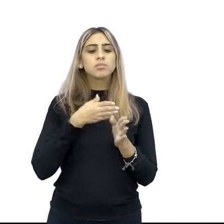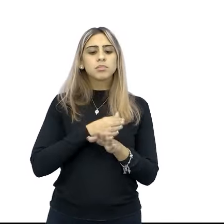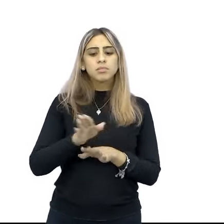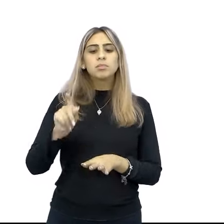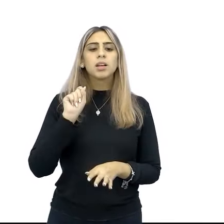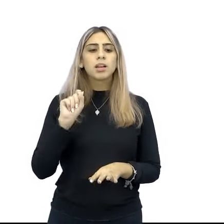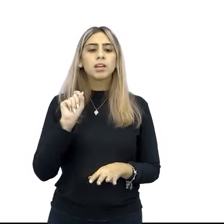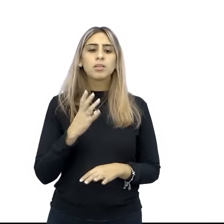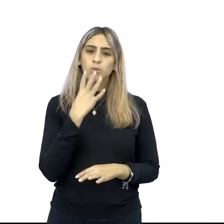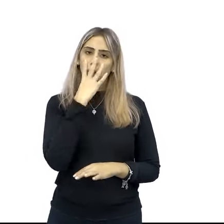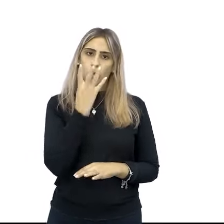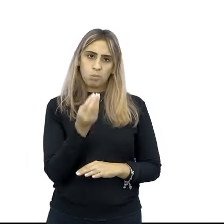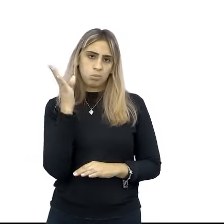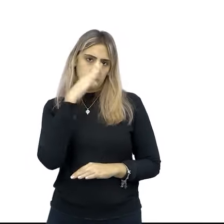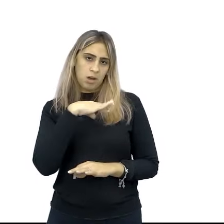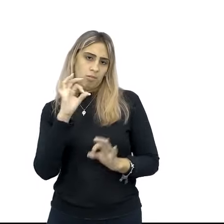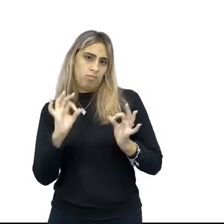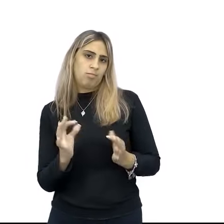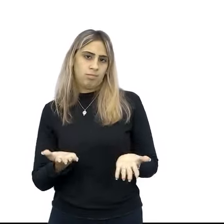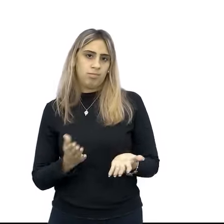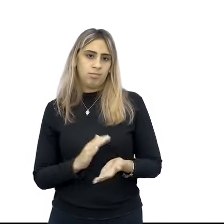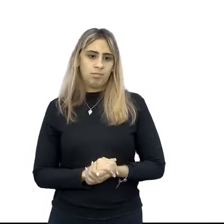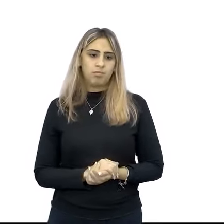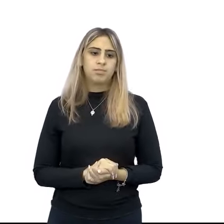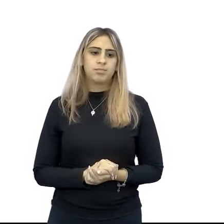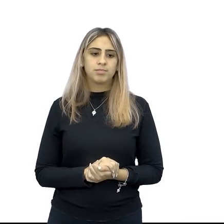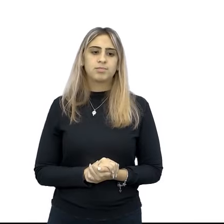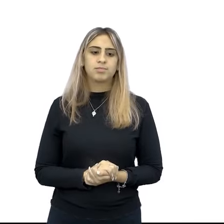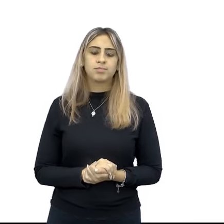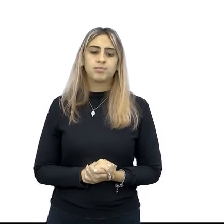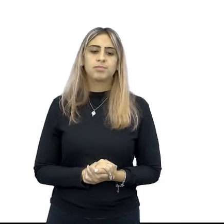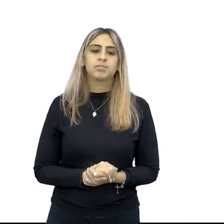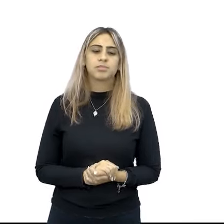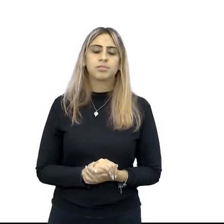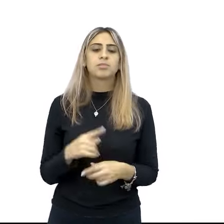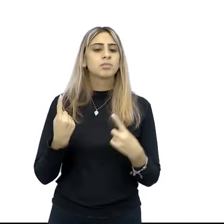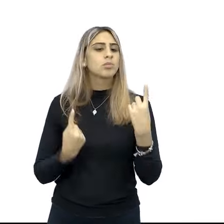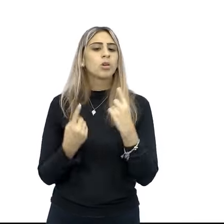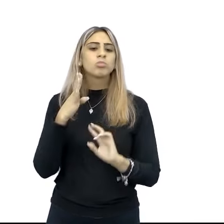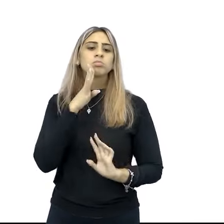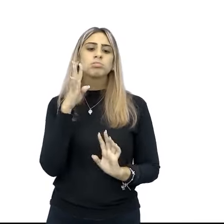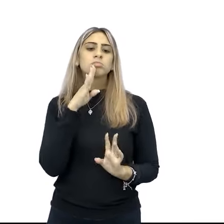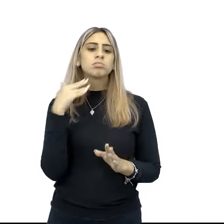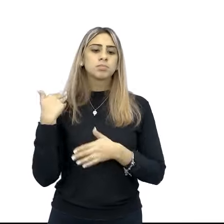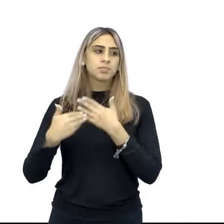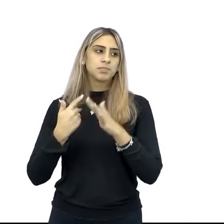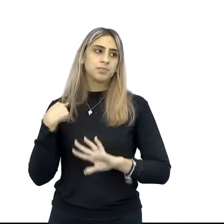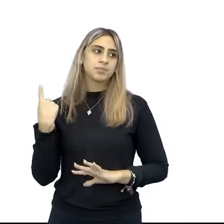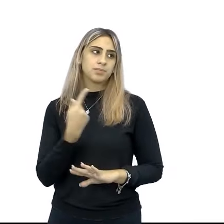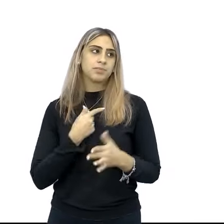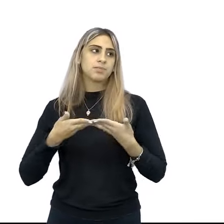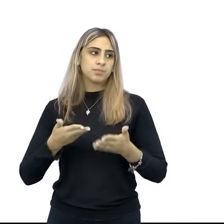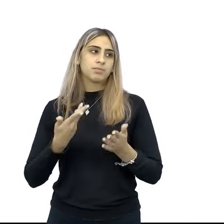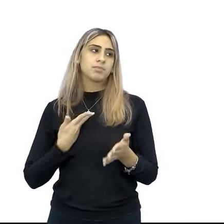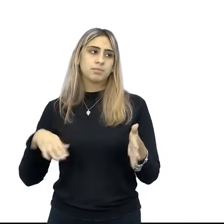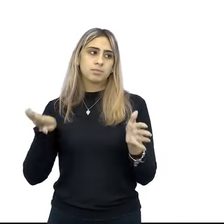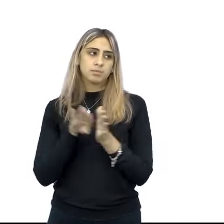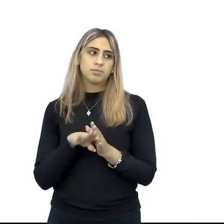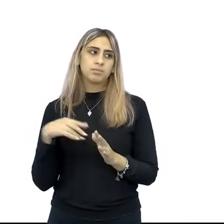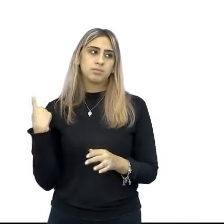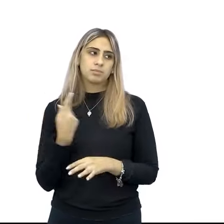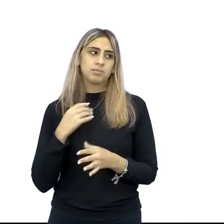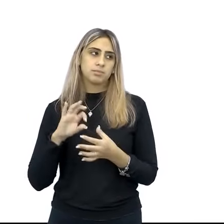endereçada? Isso mesmo, foi para o Lobo Mau, né? Quais conhecimentos que nós empregamos para chegar a